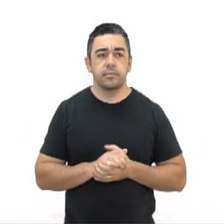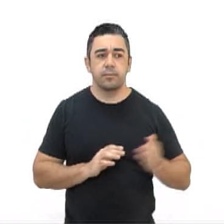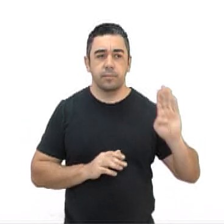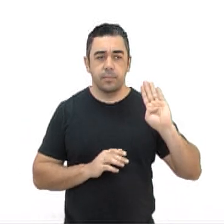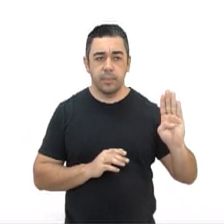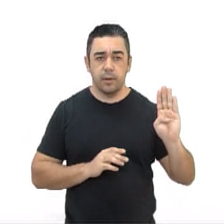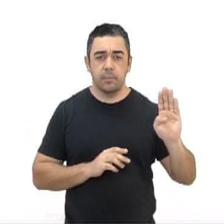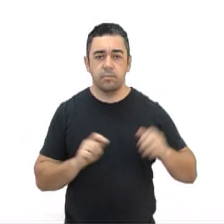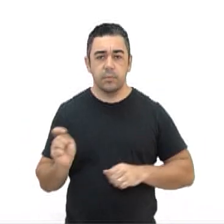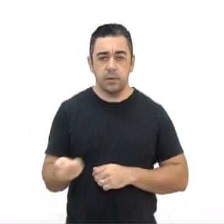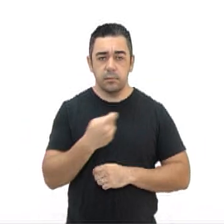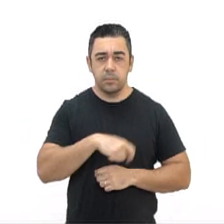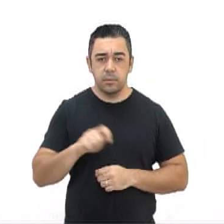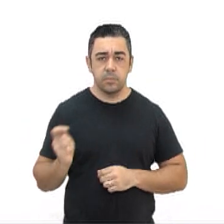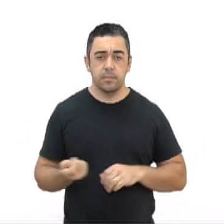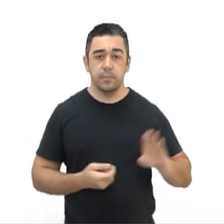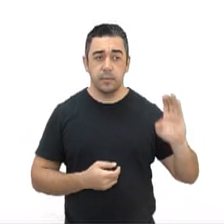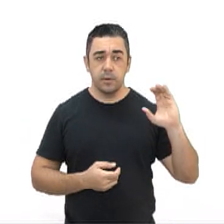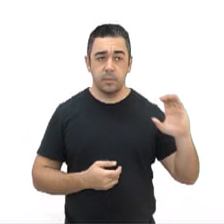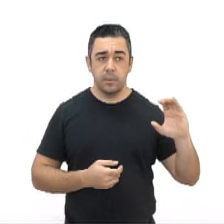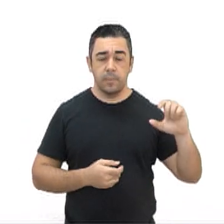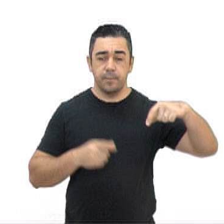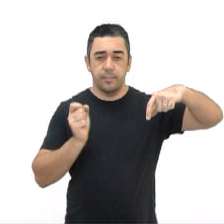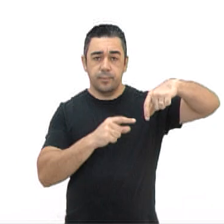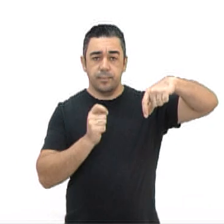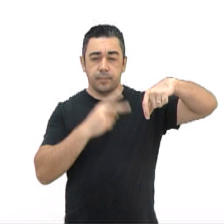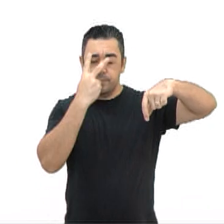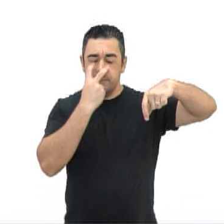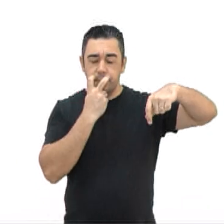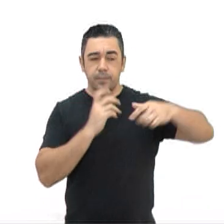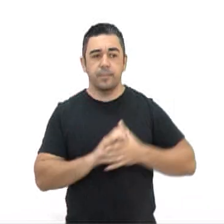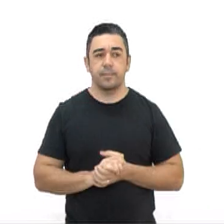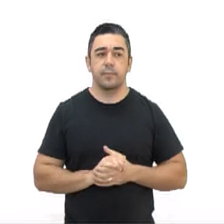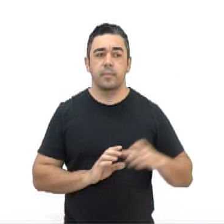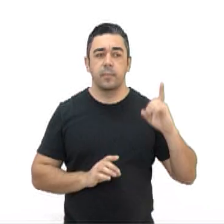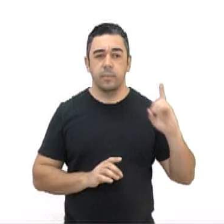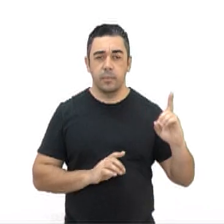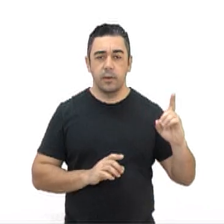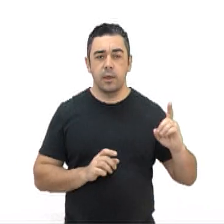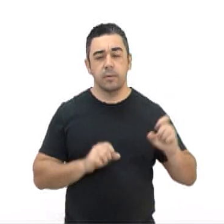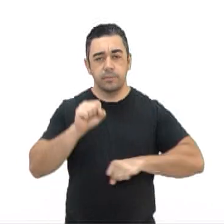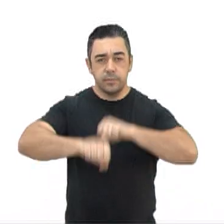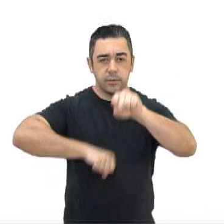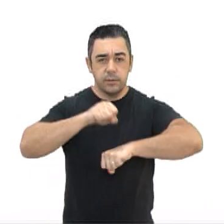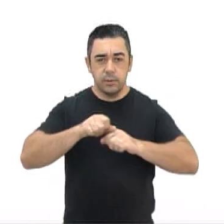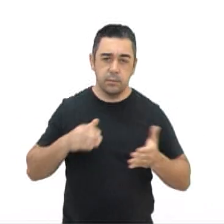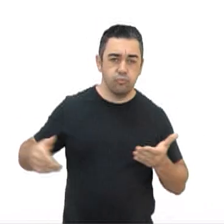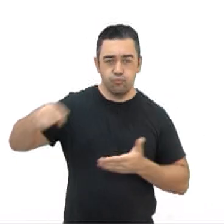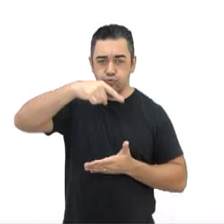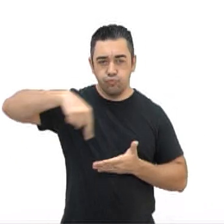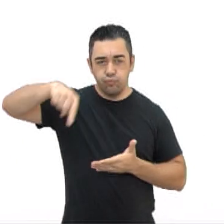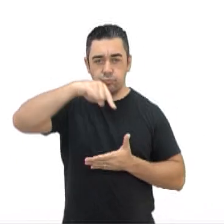B, tênis de mesa. Letra C, goalball. E letra D, ciclismo de pista.